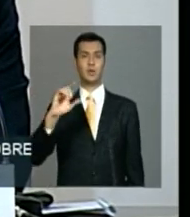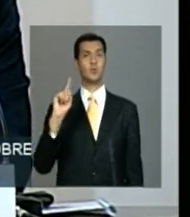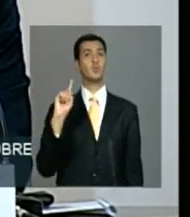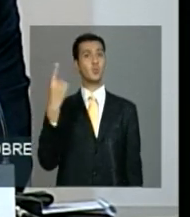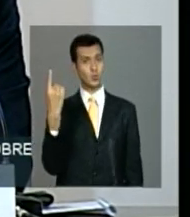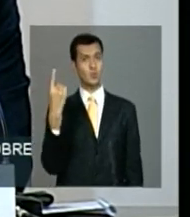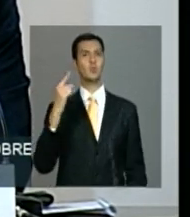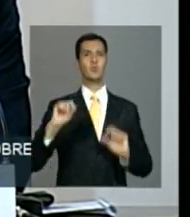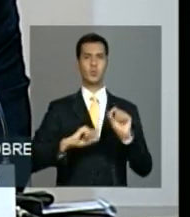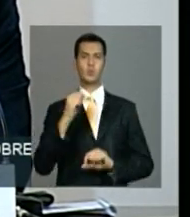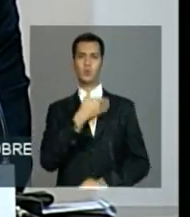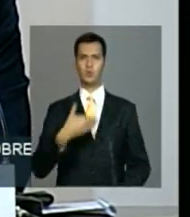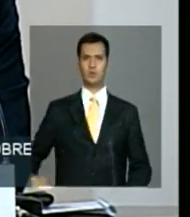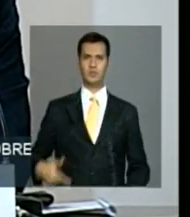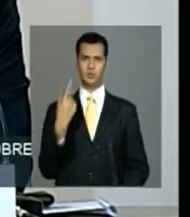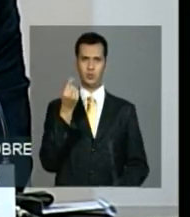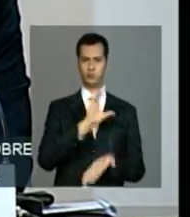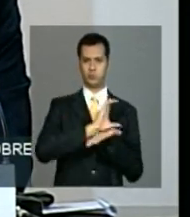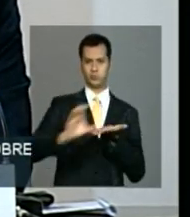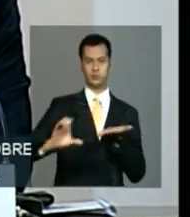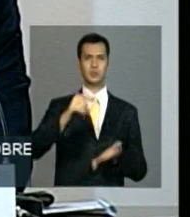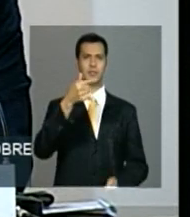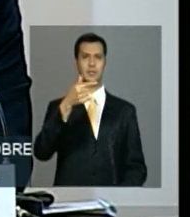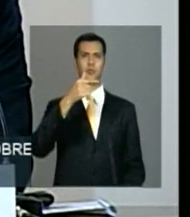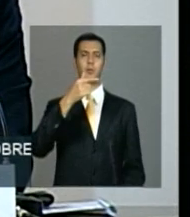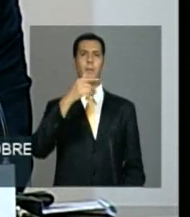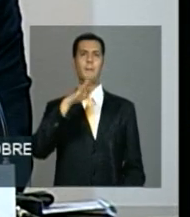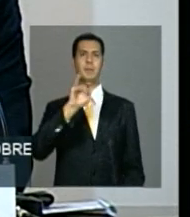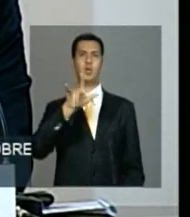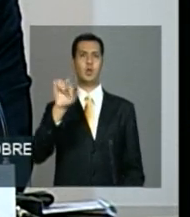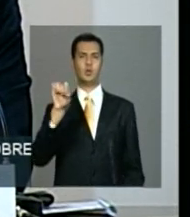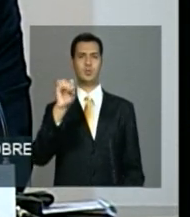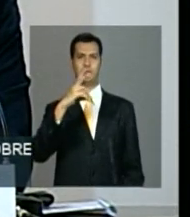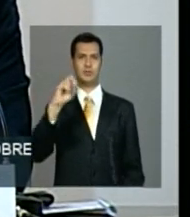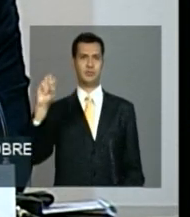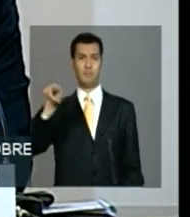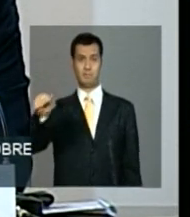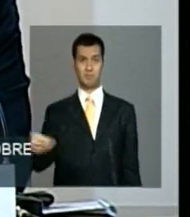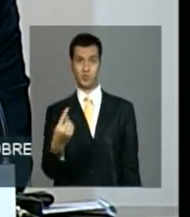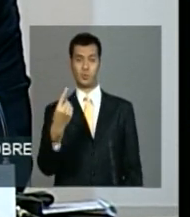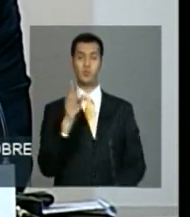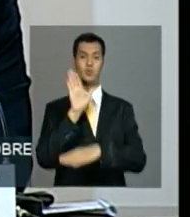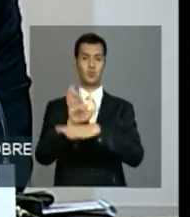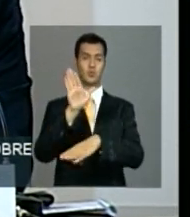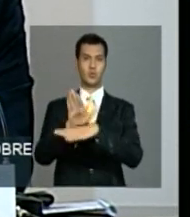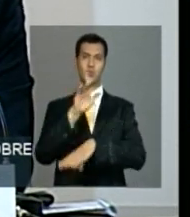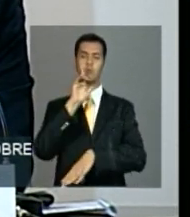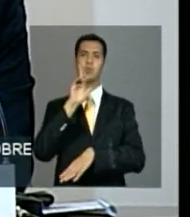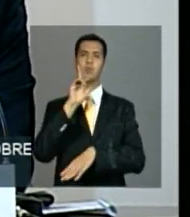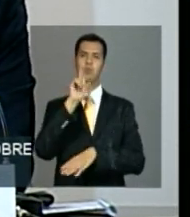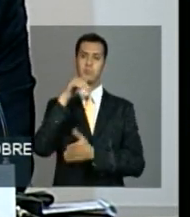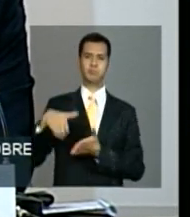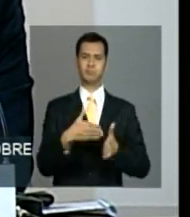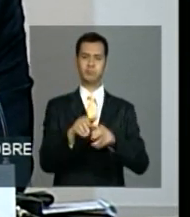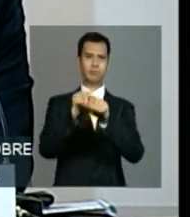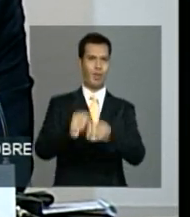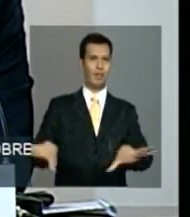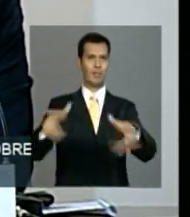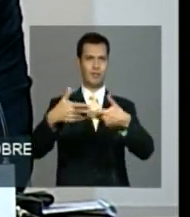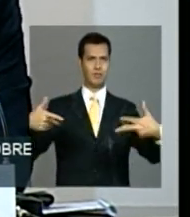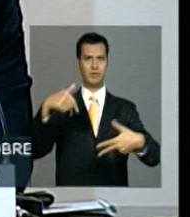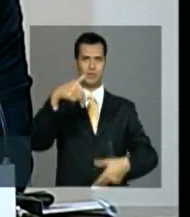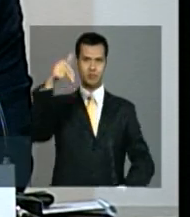7 bilhões e meio deais em infraestrutura hídrica no nordeste brasileiro desses 7 bilhões